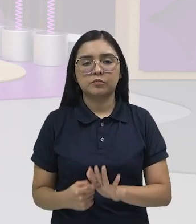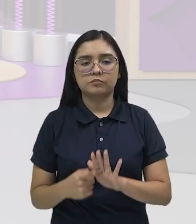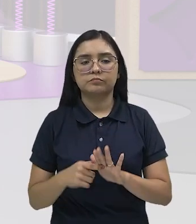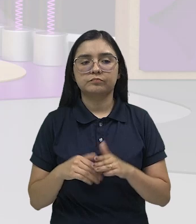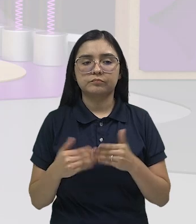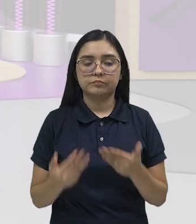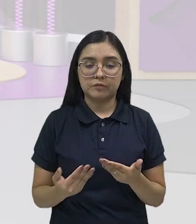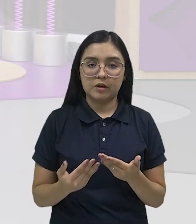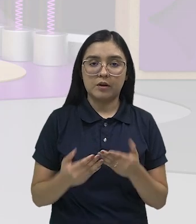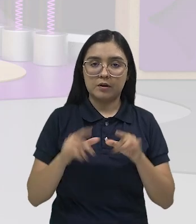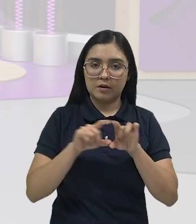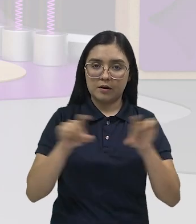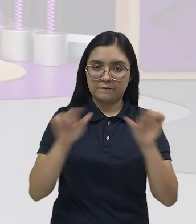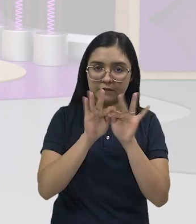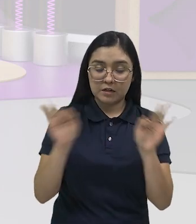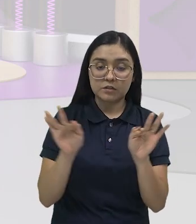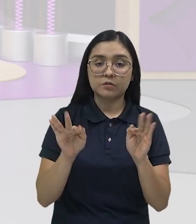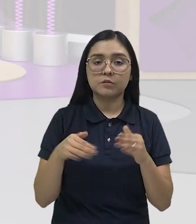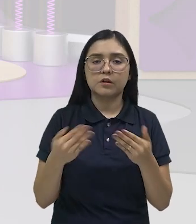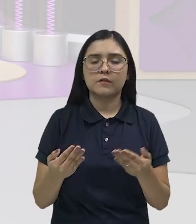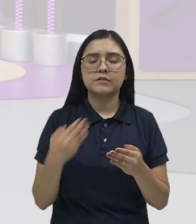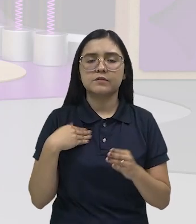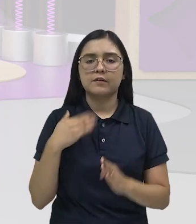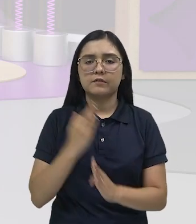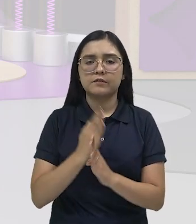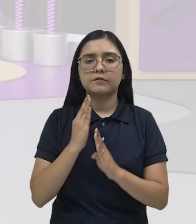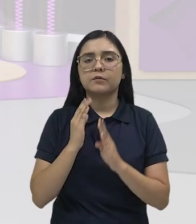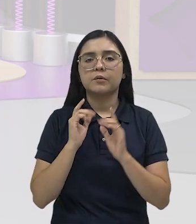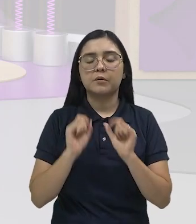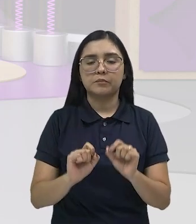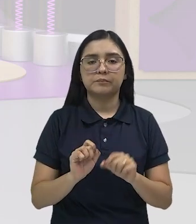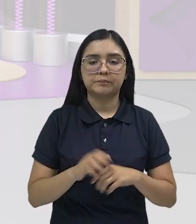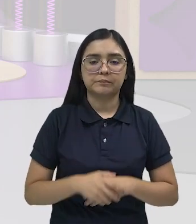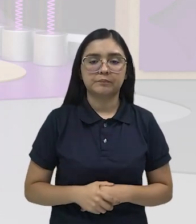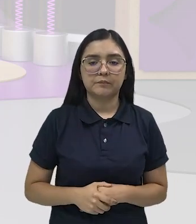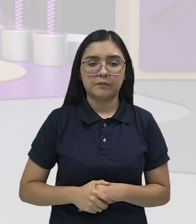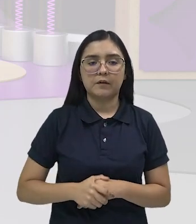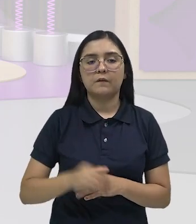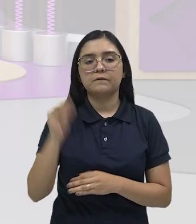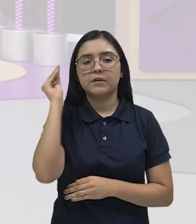certo? Você vai logo identificando quais